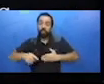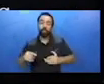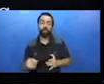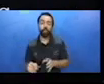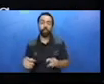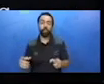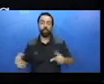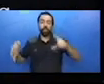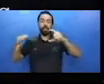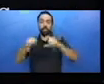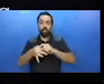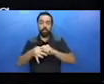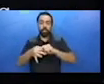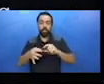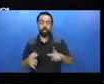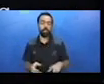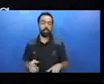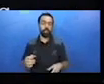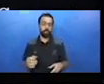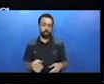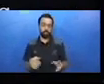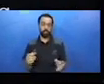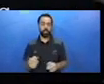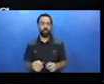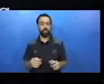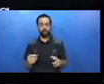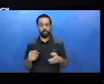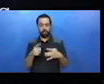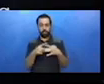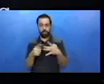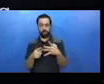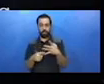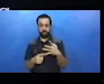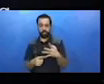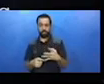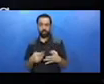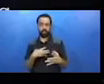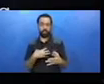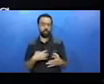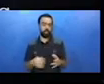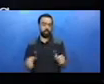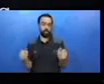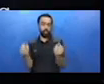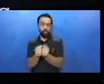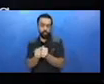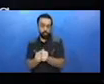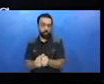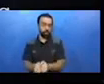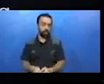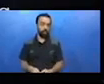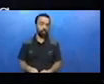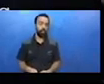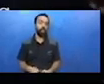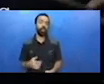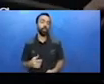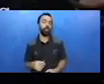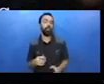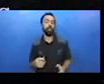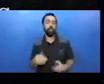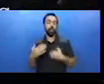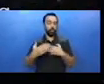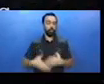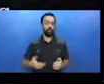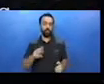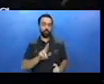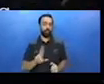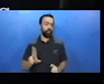4 estilos, nós vimos também uma prova que ela se chama medley. São as provas em que o atleta tem que nadar todos os 4 estilos dentro da prova.